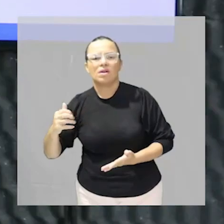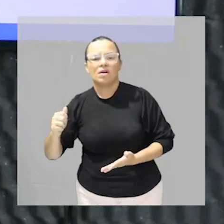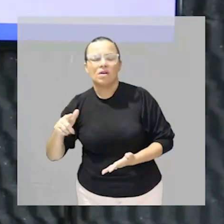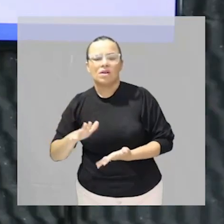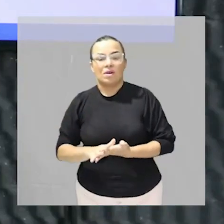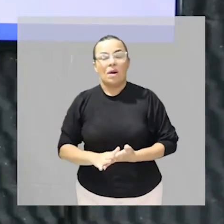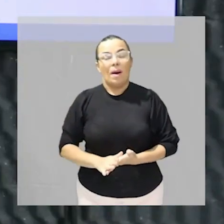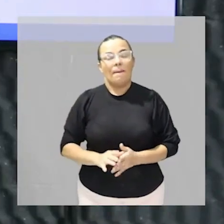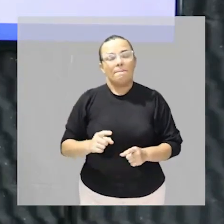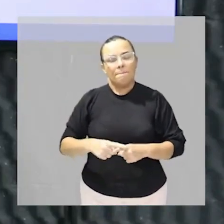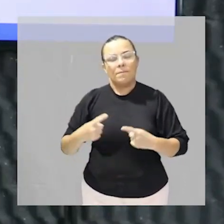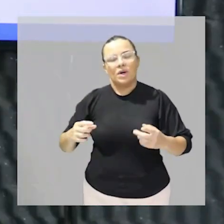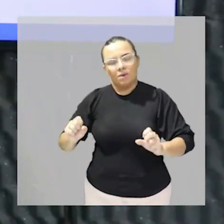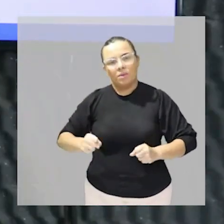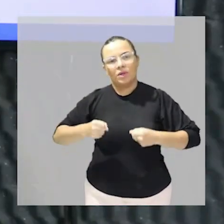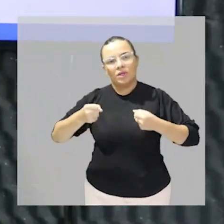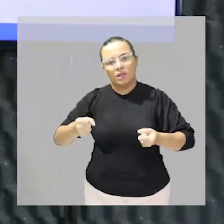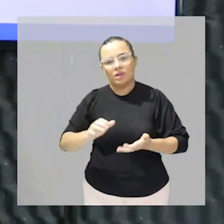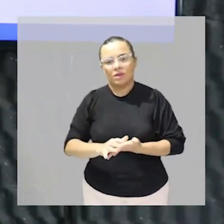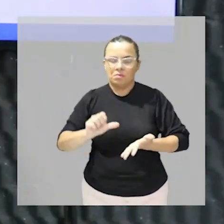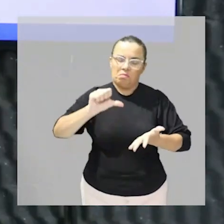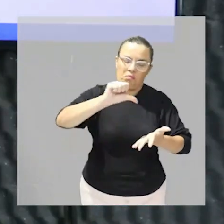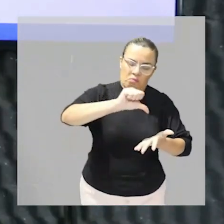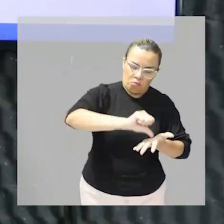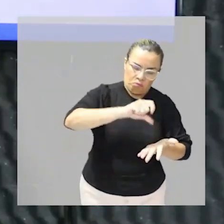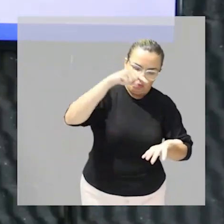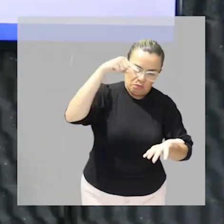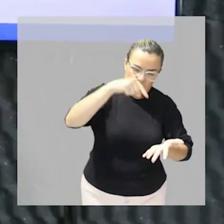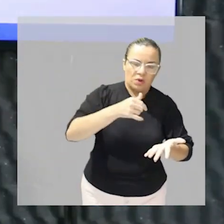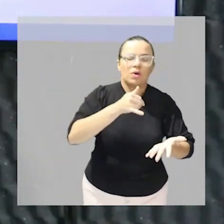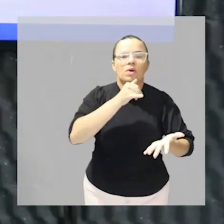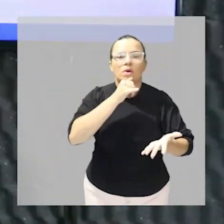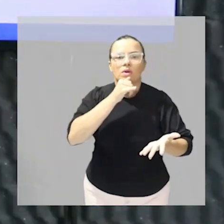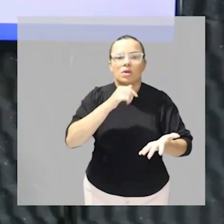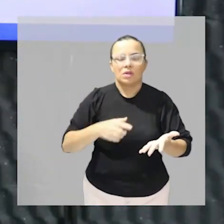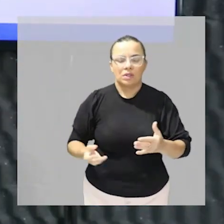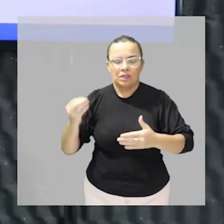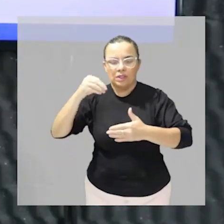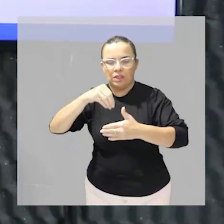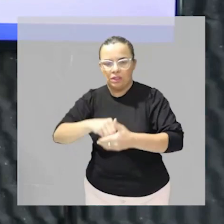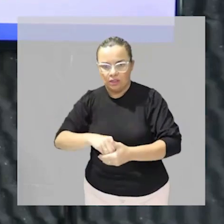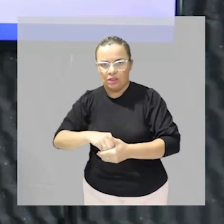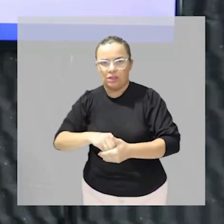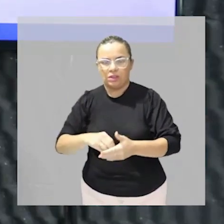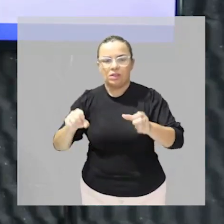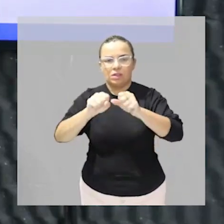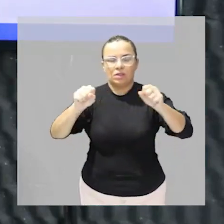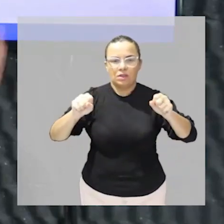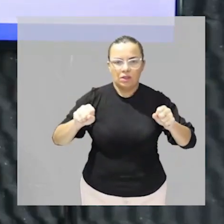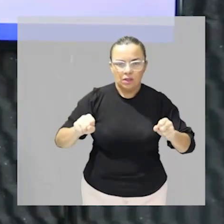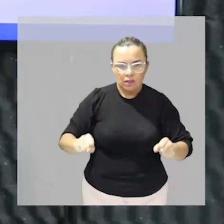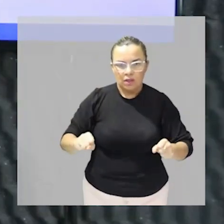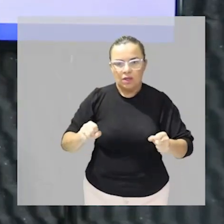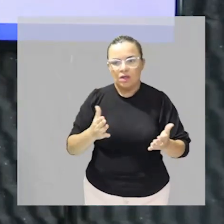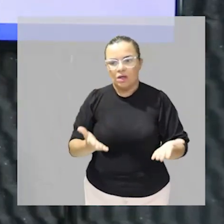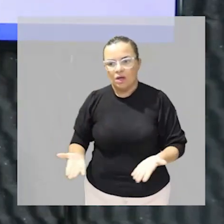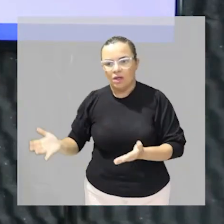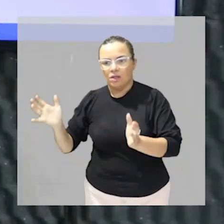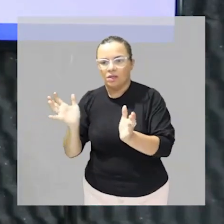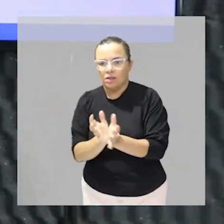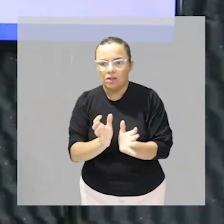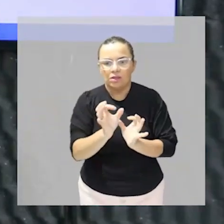Ele está dizendo, olha, Atenas, dentro do modelo aristocrático, né, no modelo oligárquico,